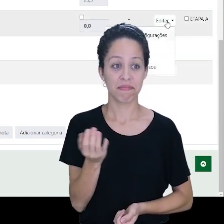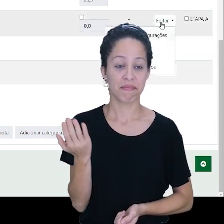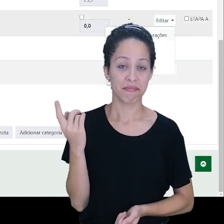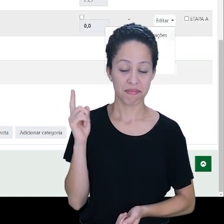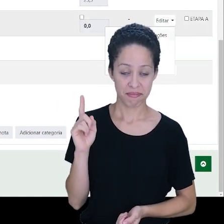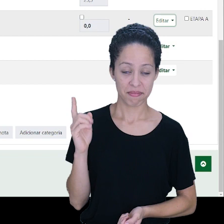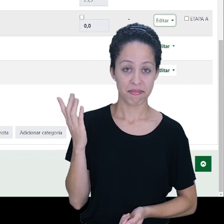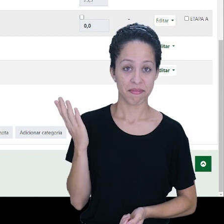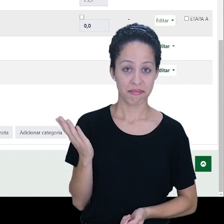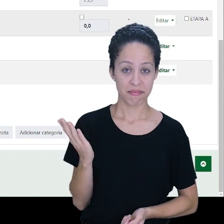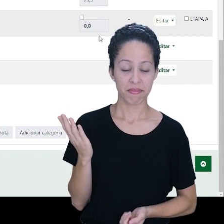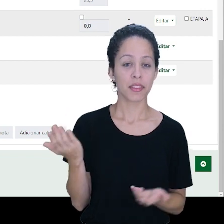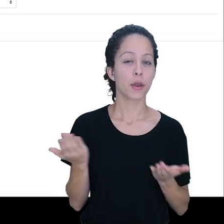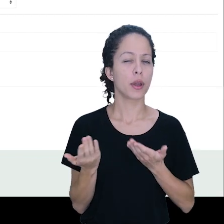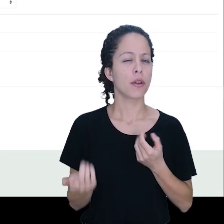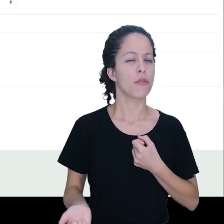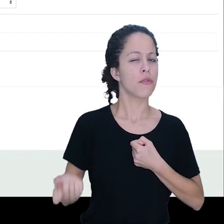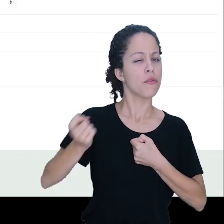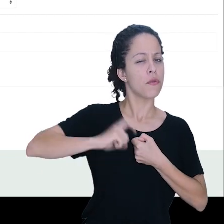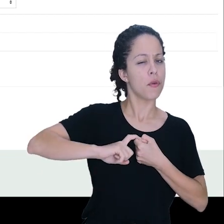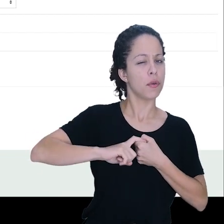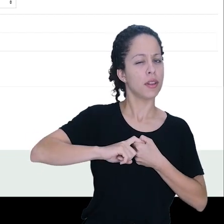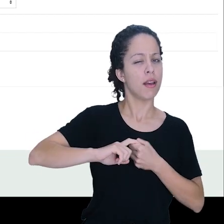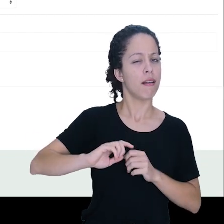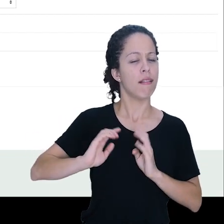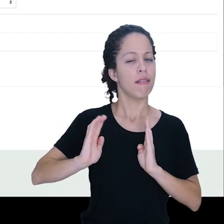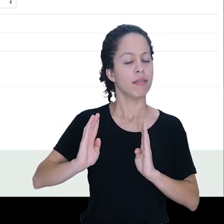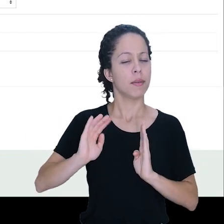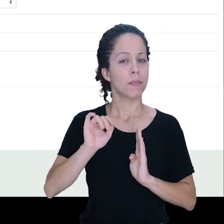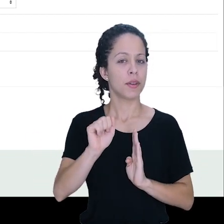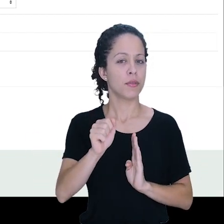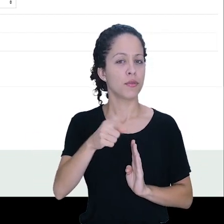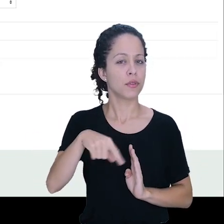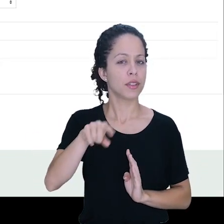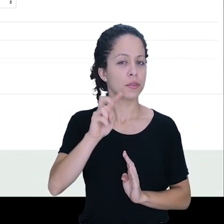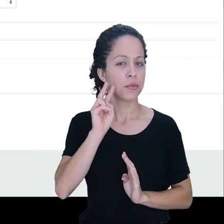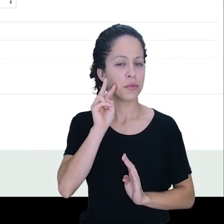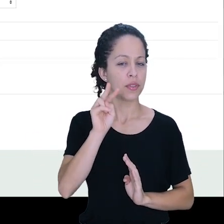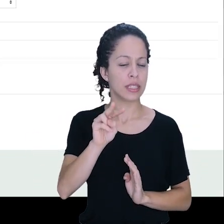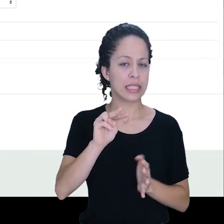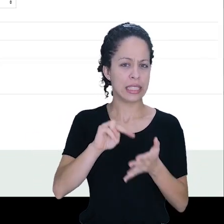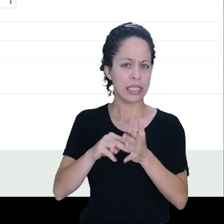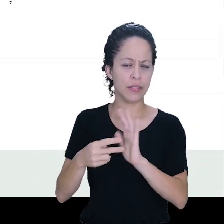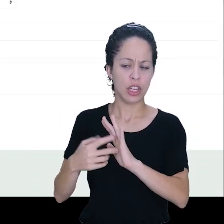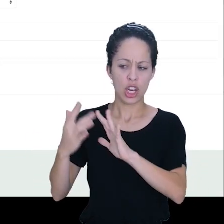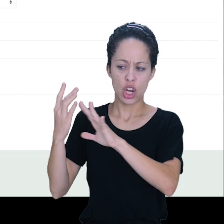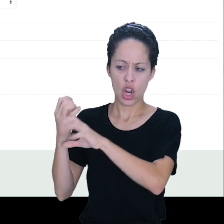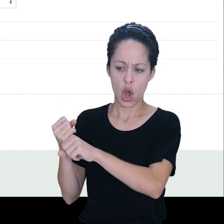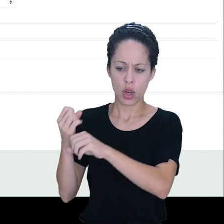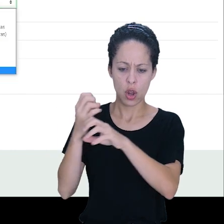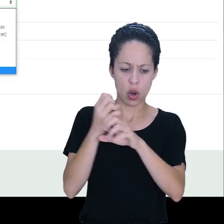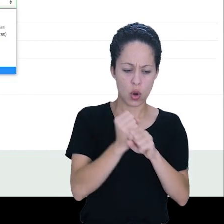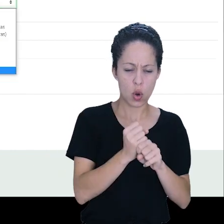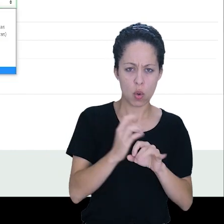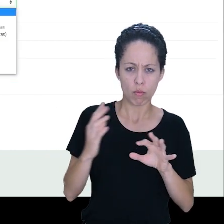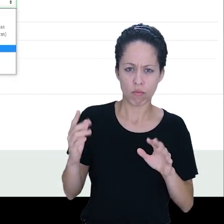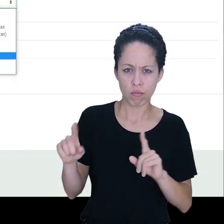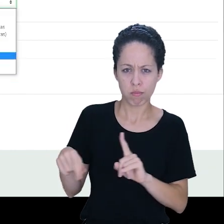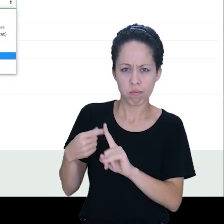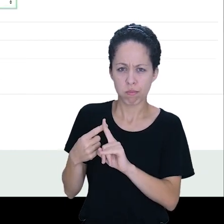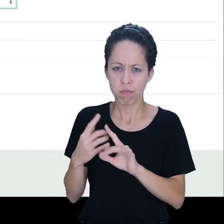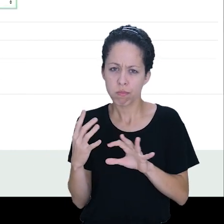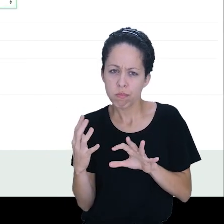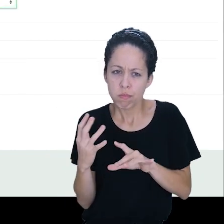nós vamos até voltar aqui na etapa para que ela não é só uma das notas lembra a etapa é maior nota